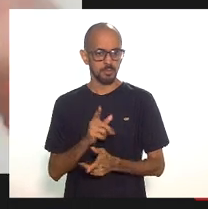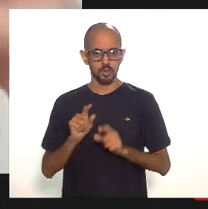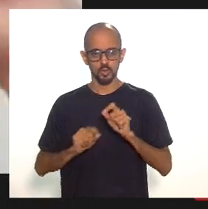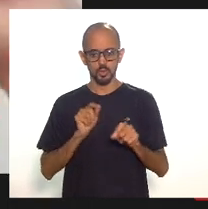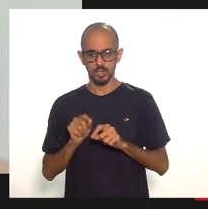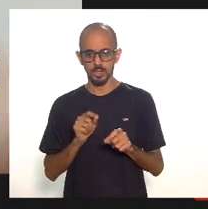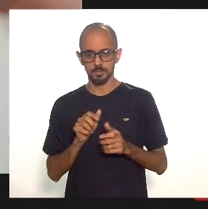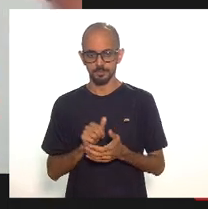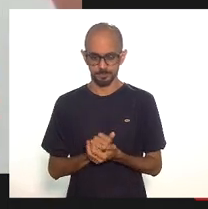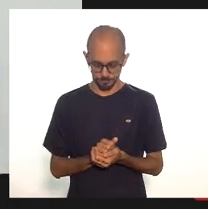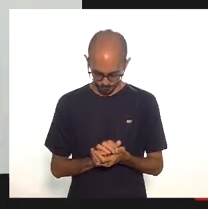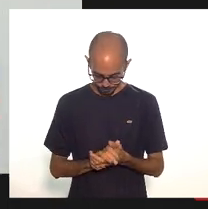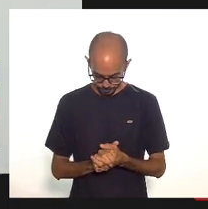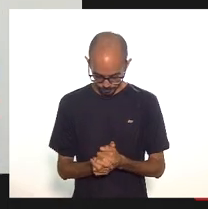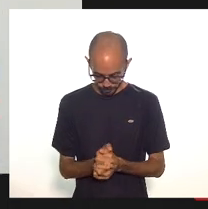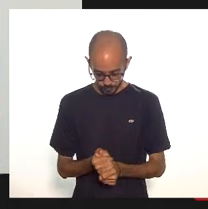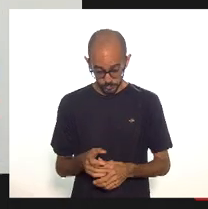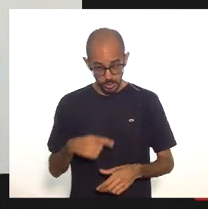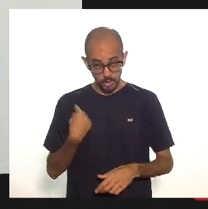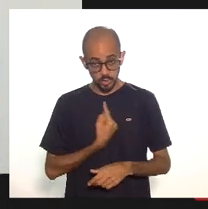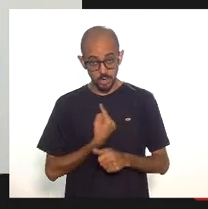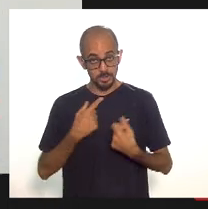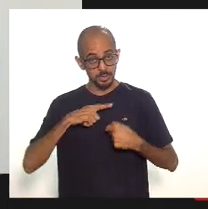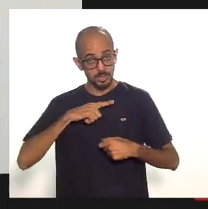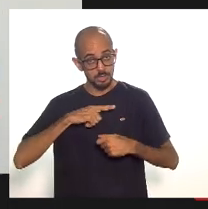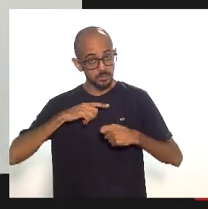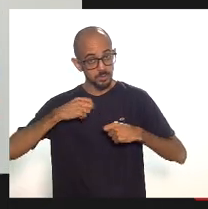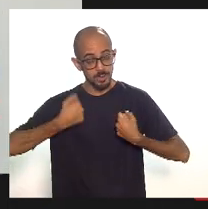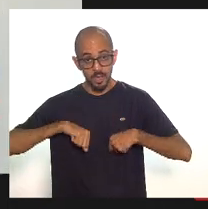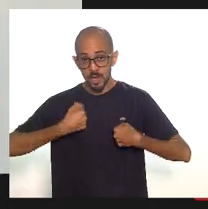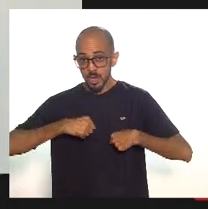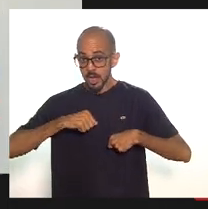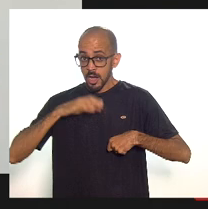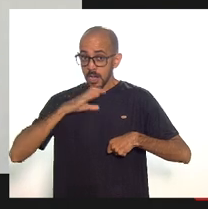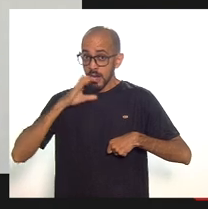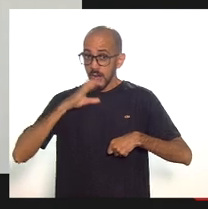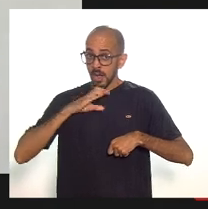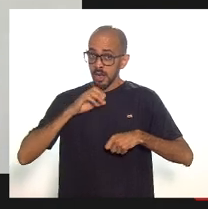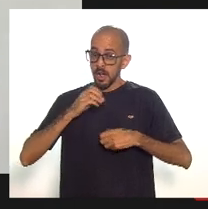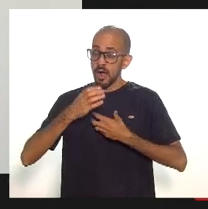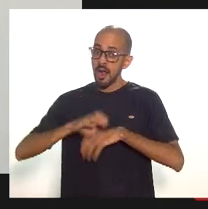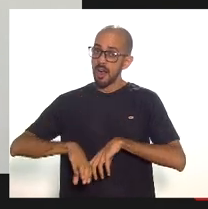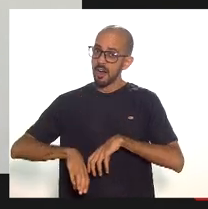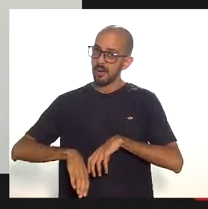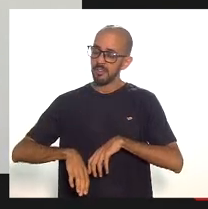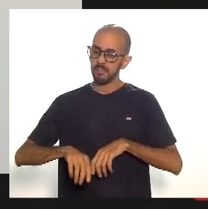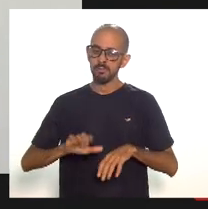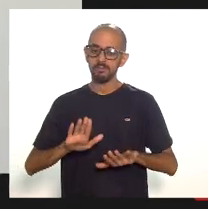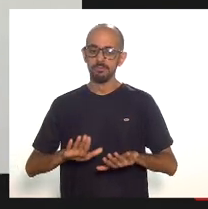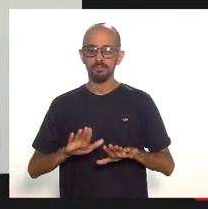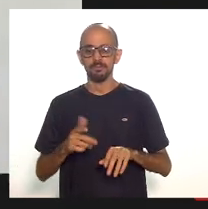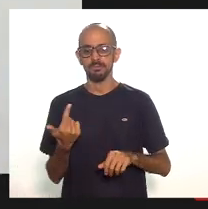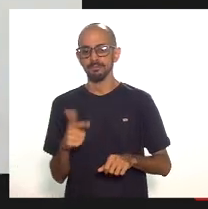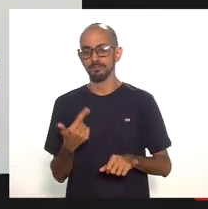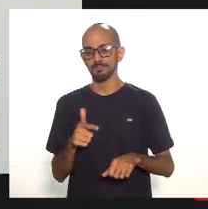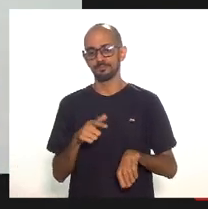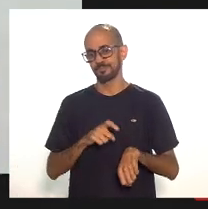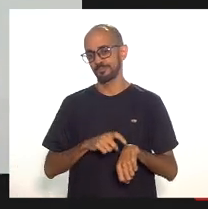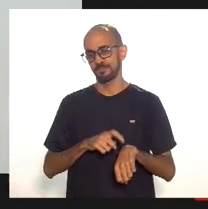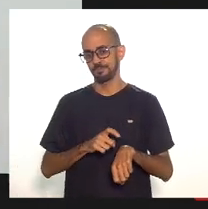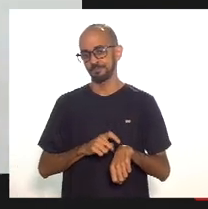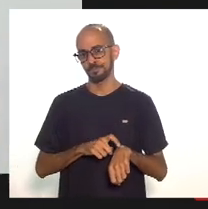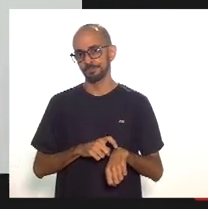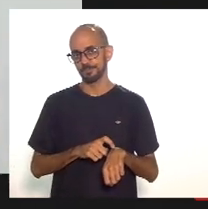tem uma necessidade imediata, né, de abrir esses leitos de concurso público, né? Não existe, nesse momento, por parte